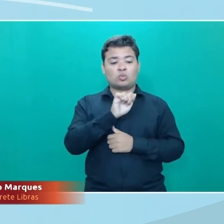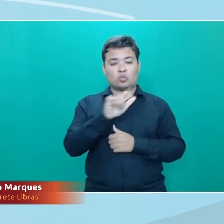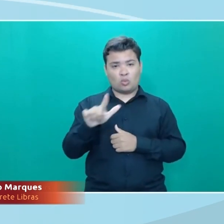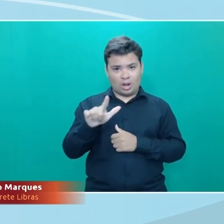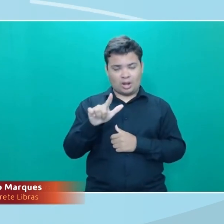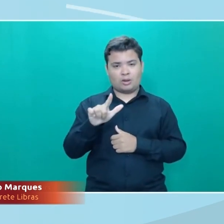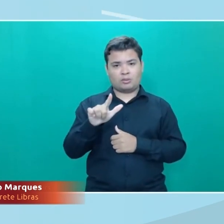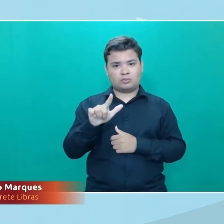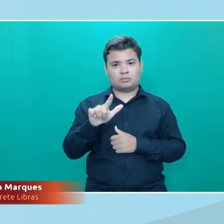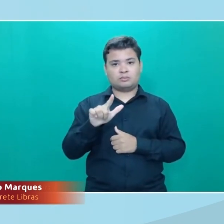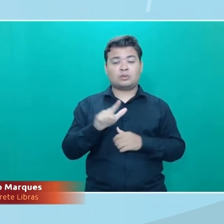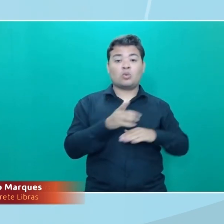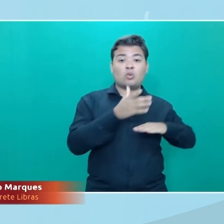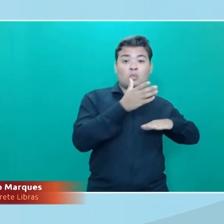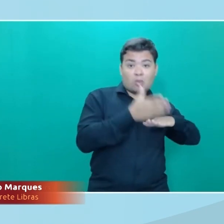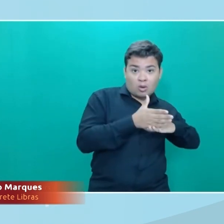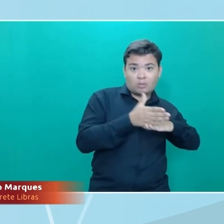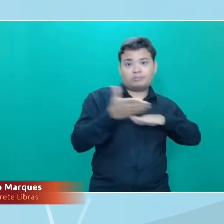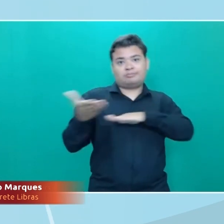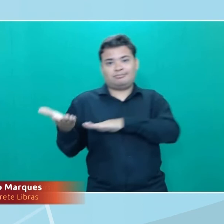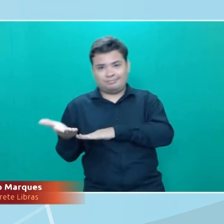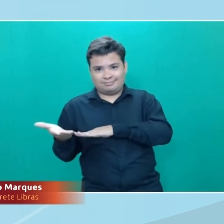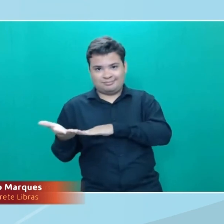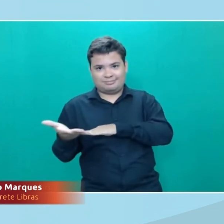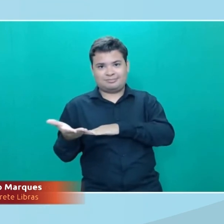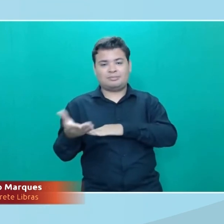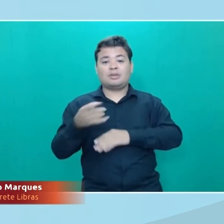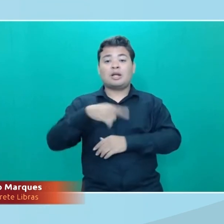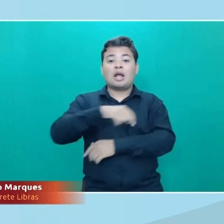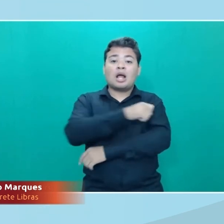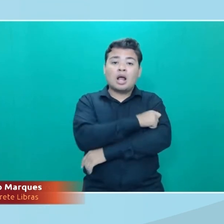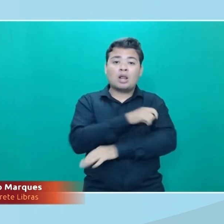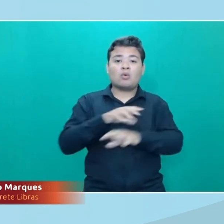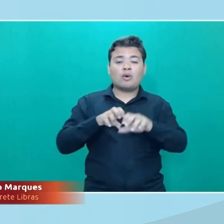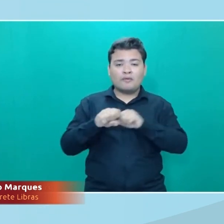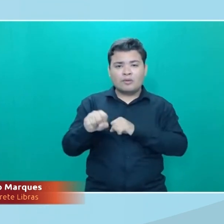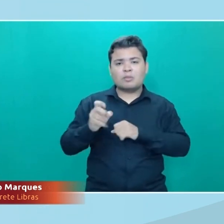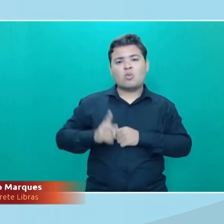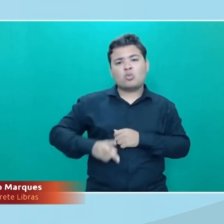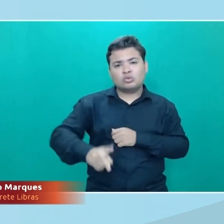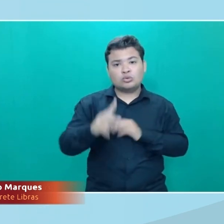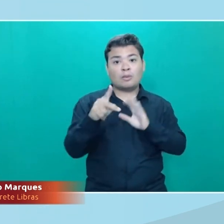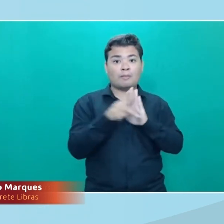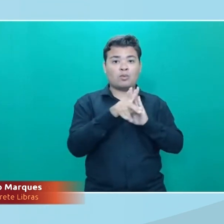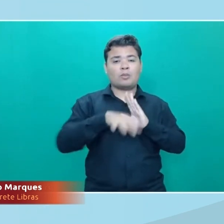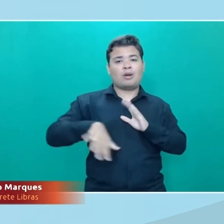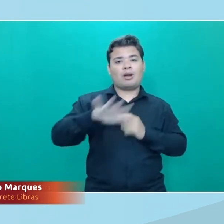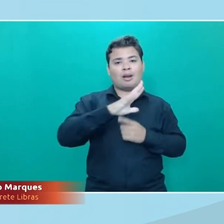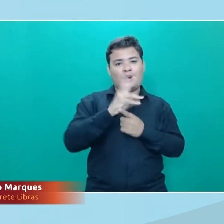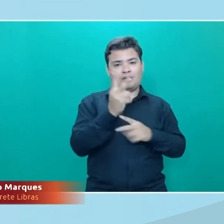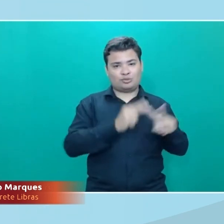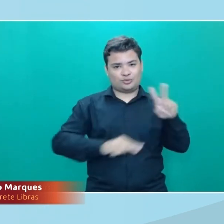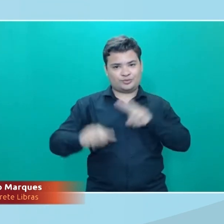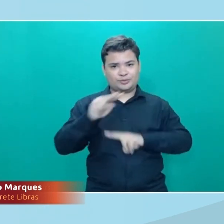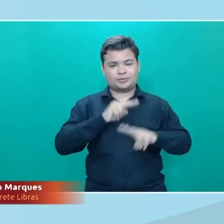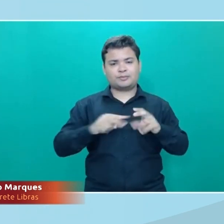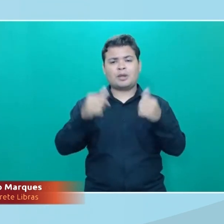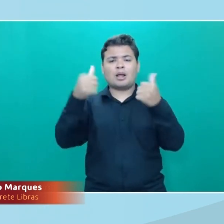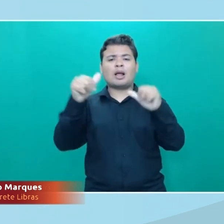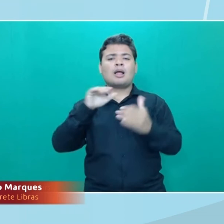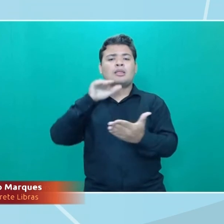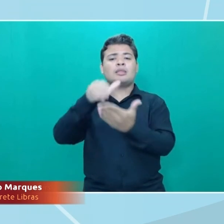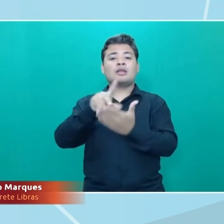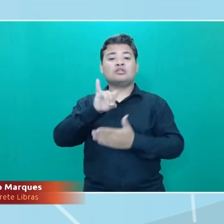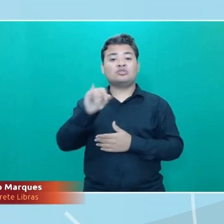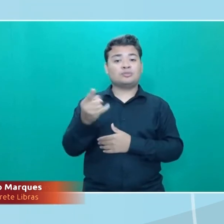contemporâneo, dos alunos de formação inicial e continuada de artes visuais. A mostra vai até o dia 1º de novembro